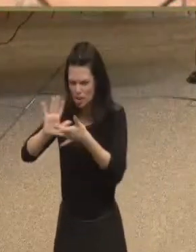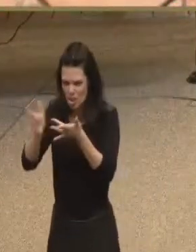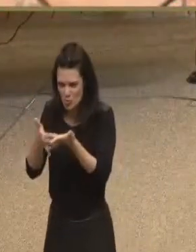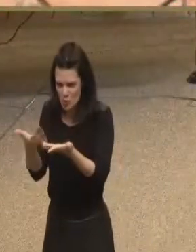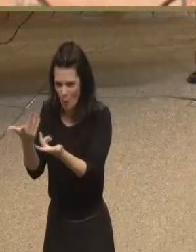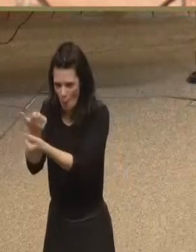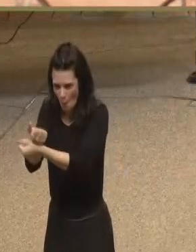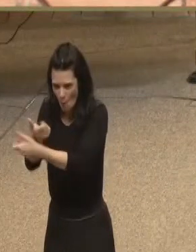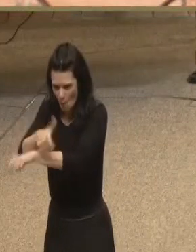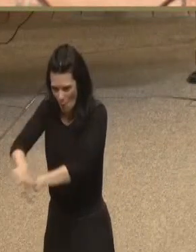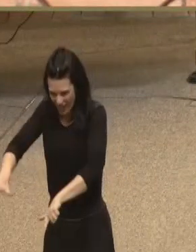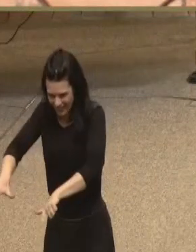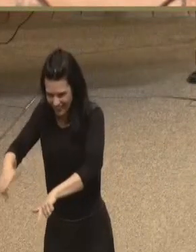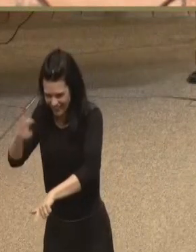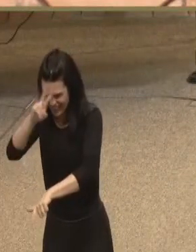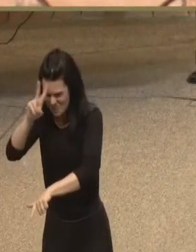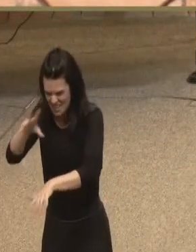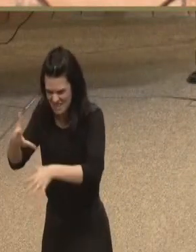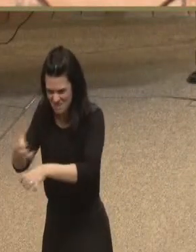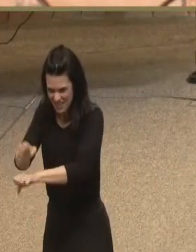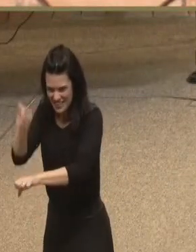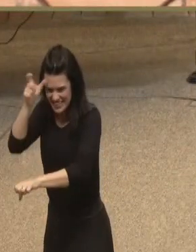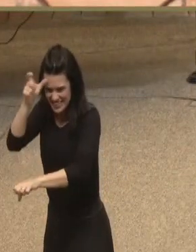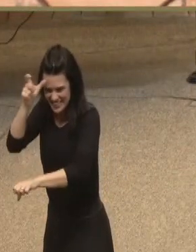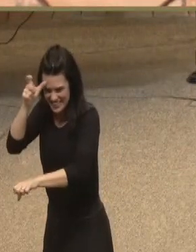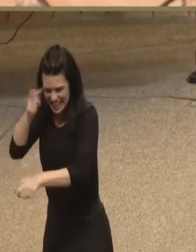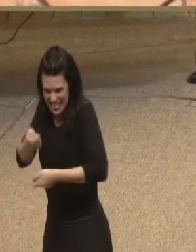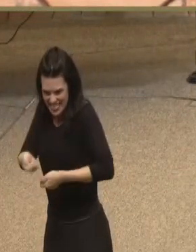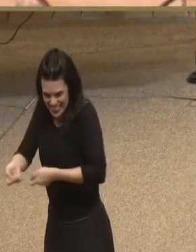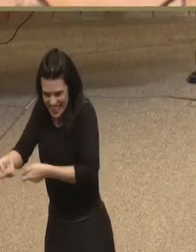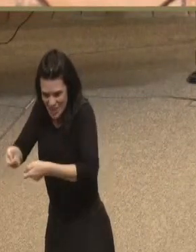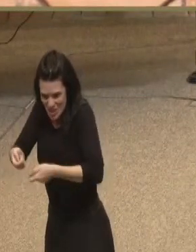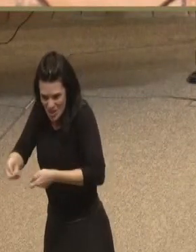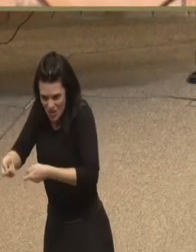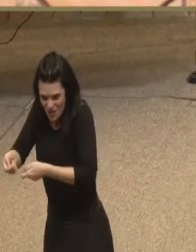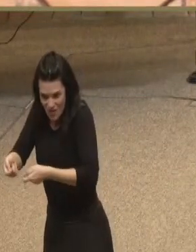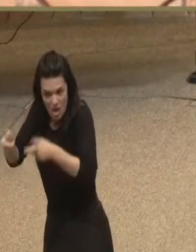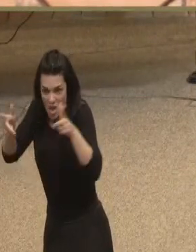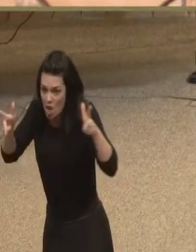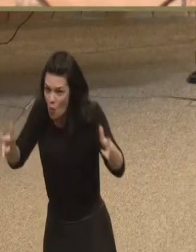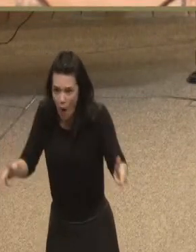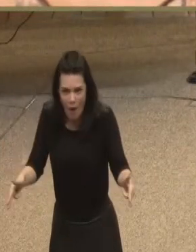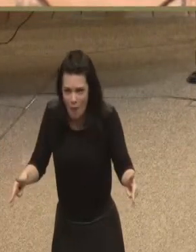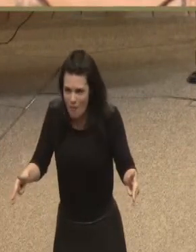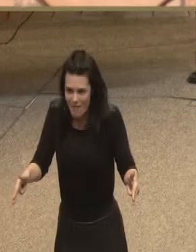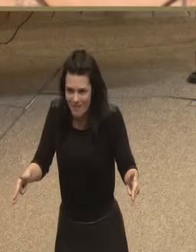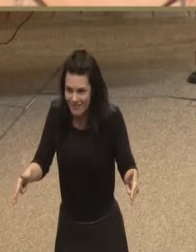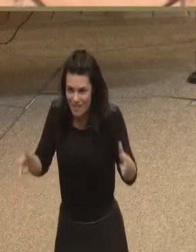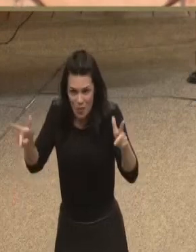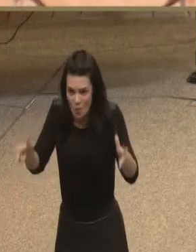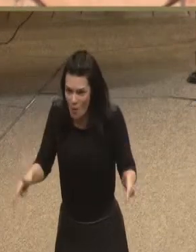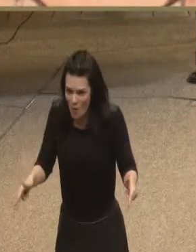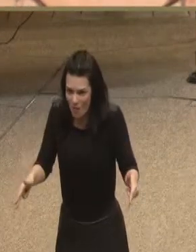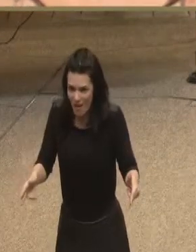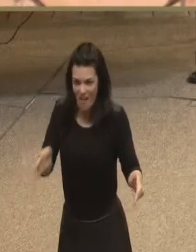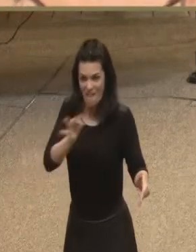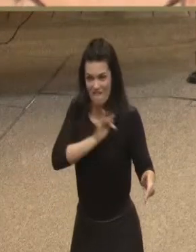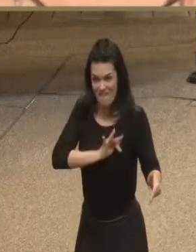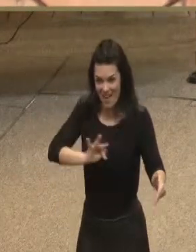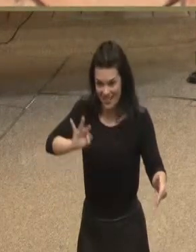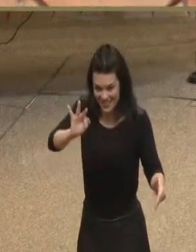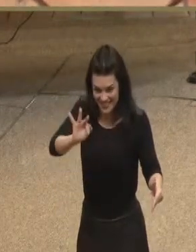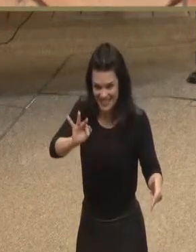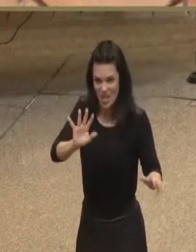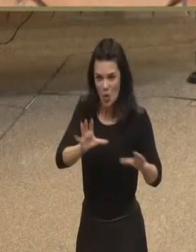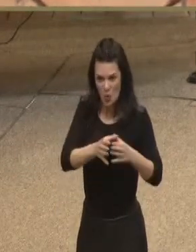ser tentado pelo diabo. Aquilo que o diabo tentou fazer com Jesus, fariseus e saduceus